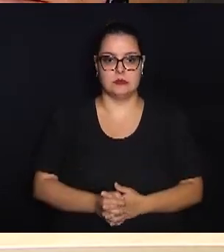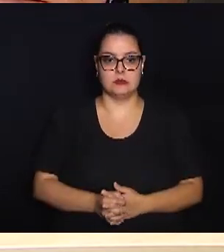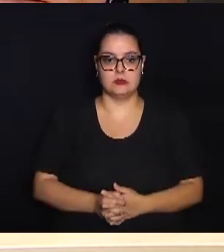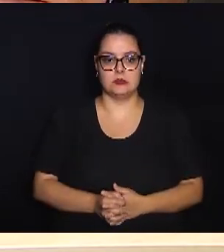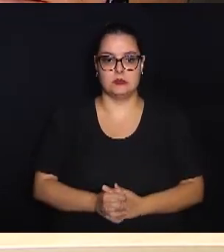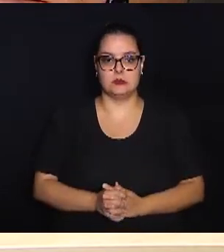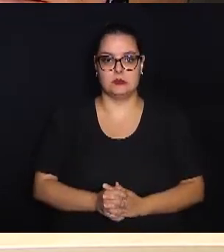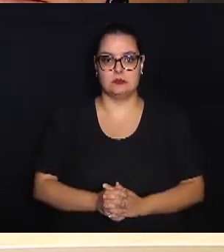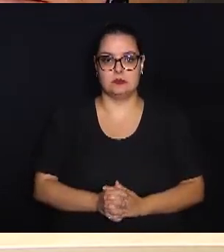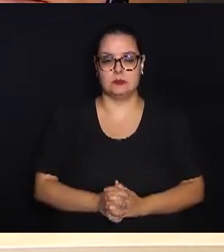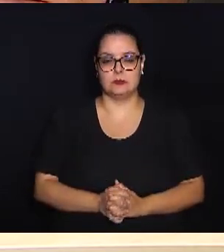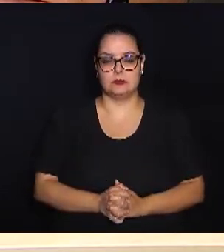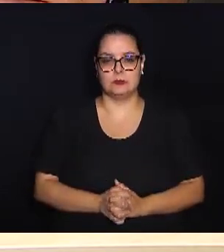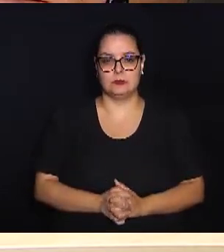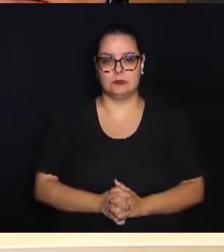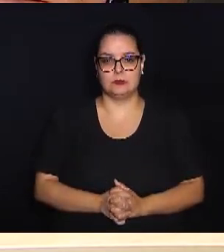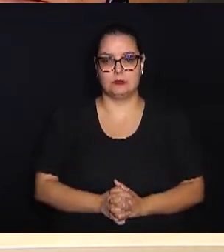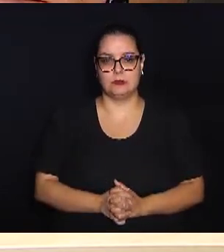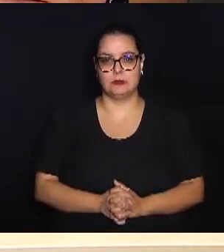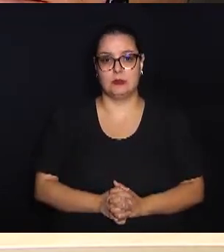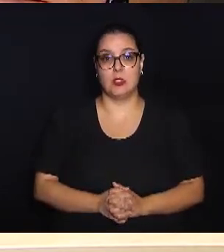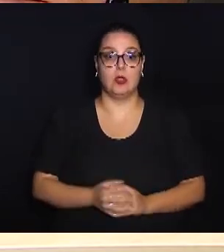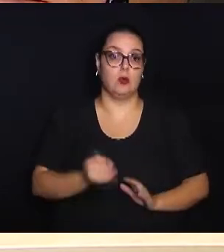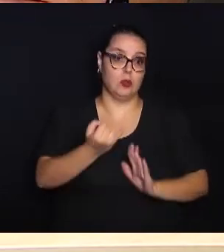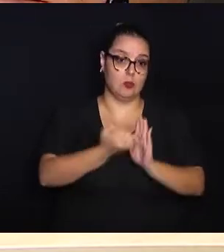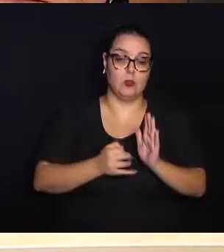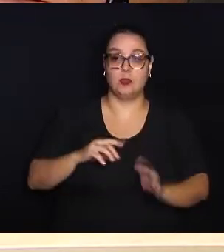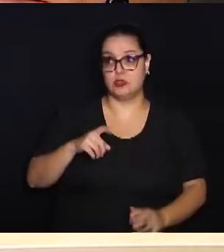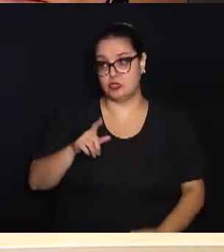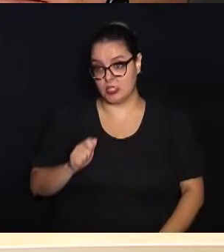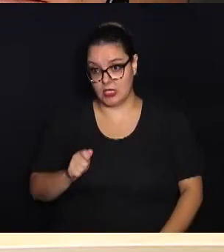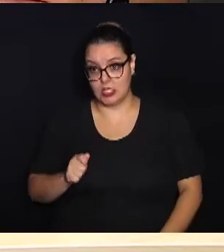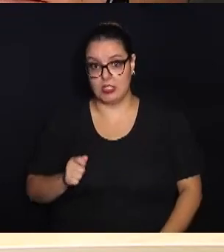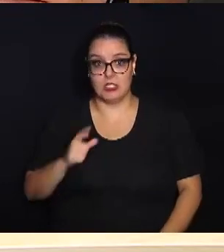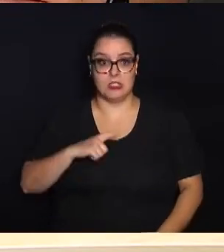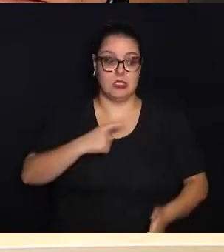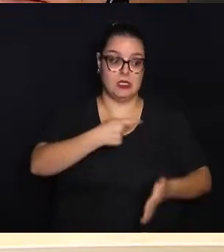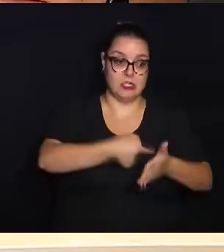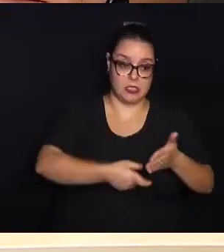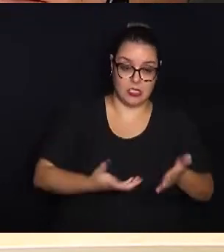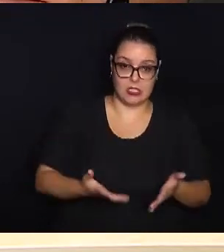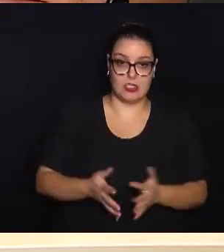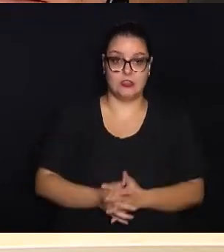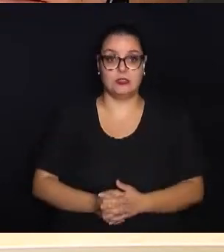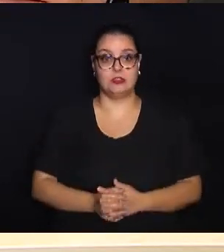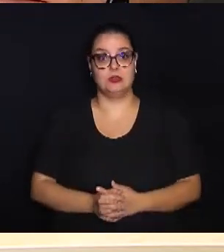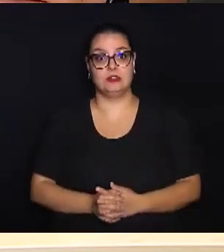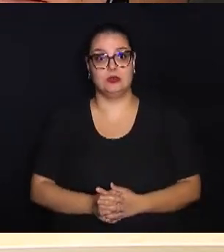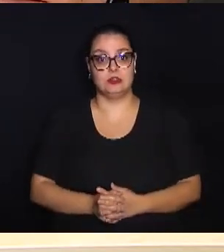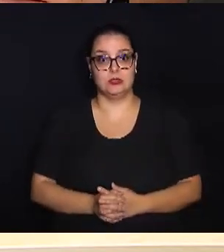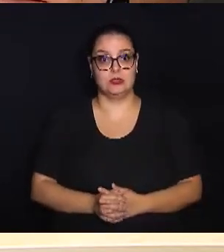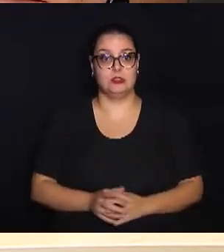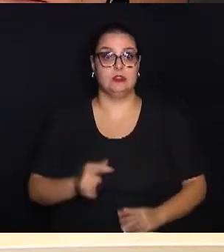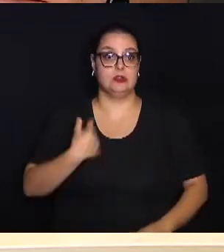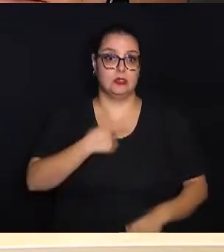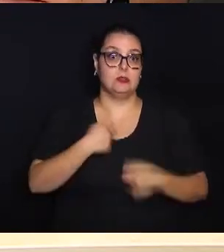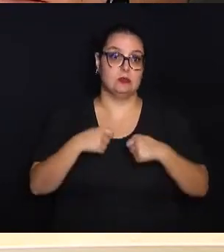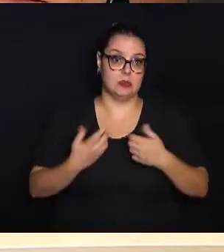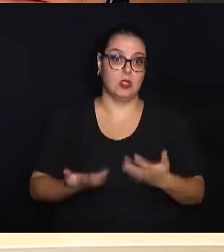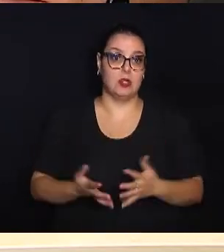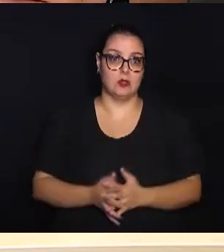precisa. Tem alguns que incidem imposto de renda, tem taxas, então isso